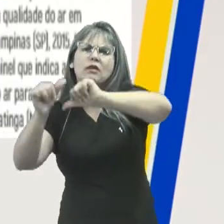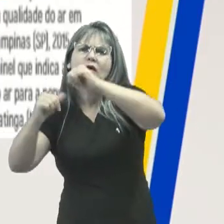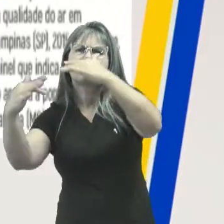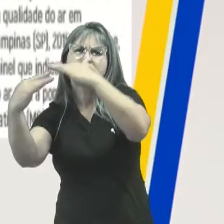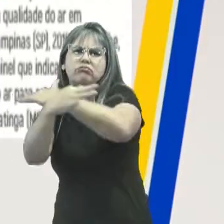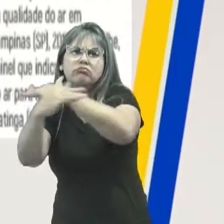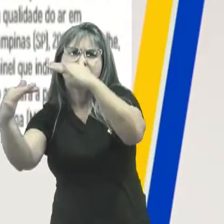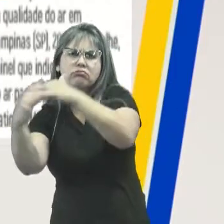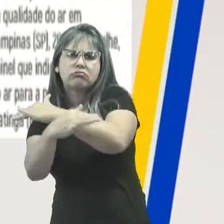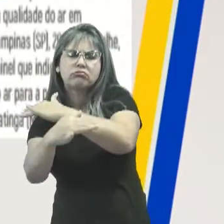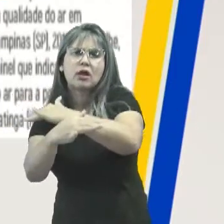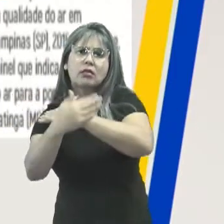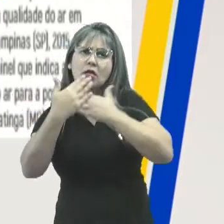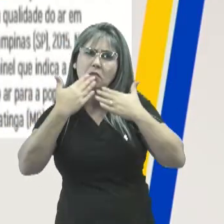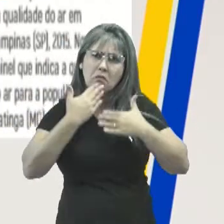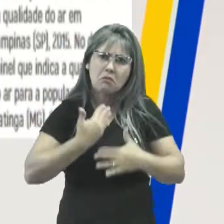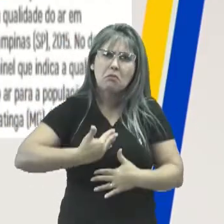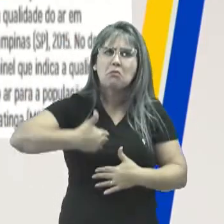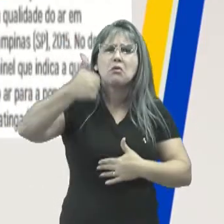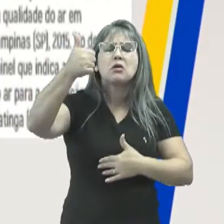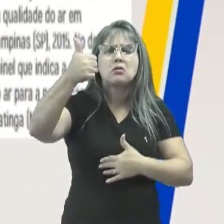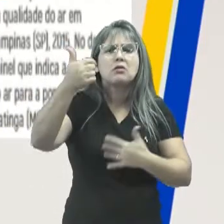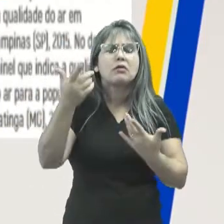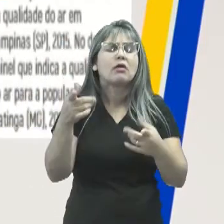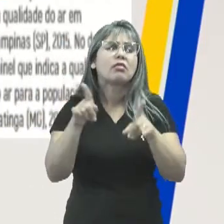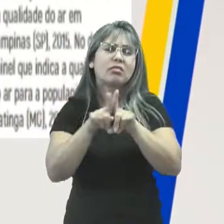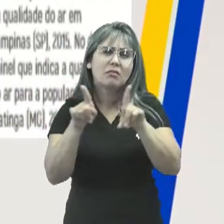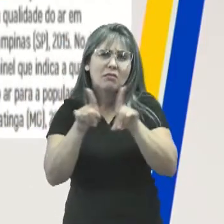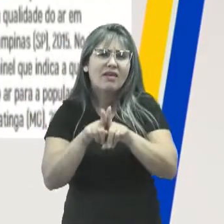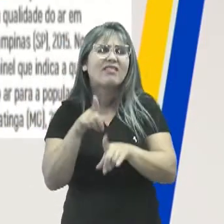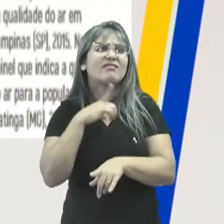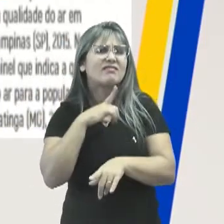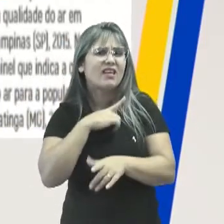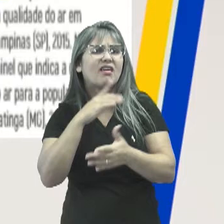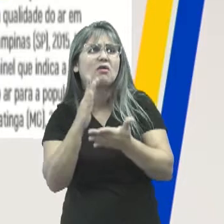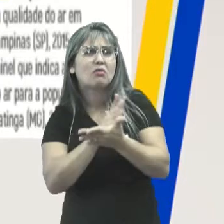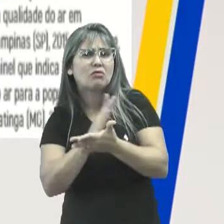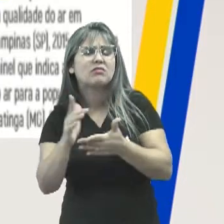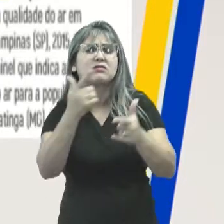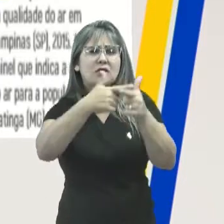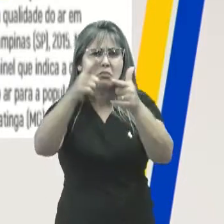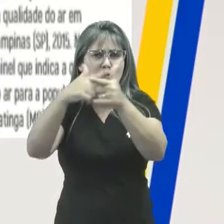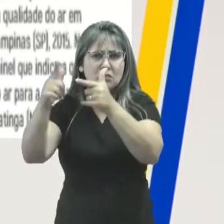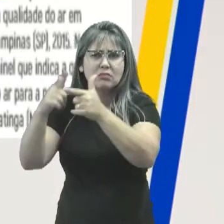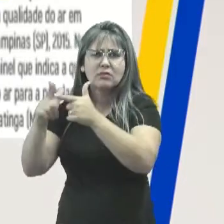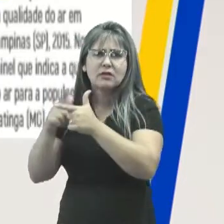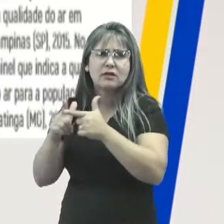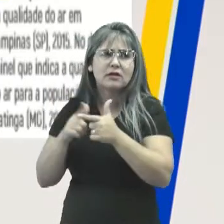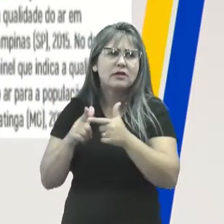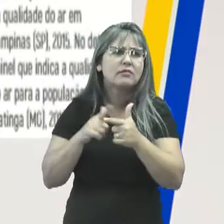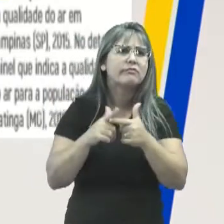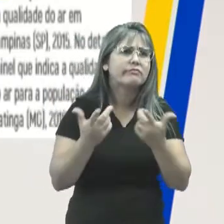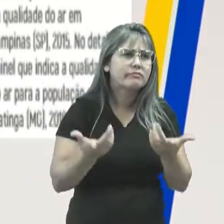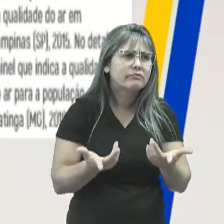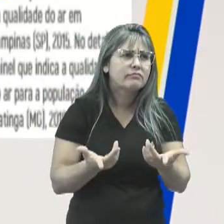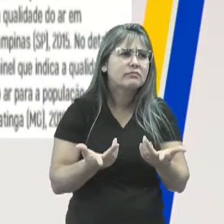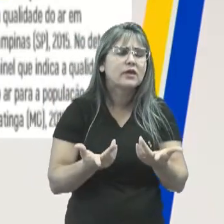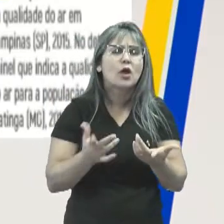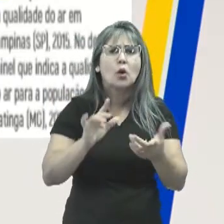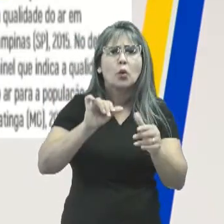trazido melhorias, mas também tem trazido alguns problemas, né? A mecanização, as